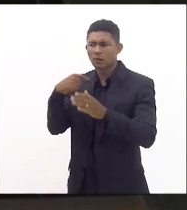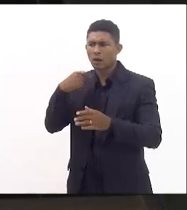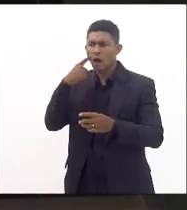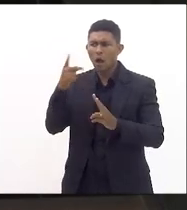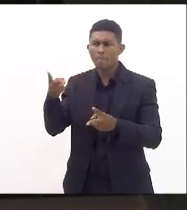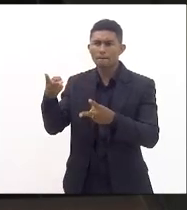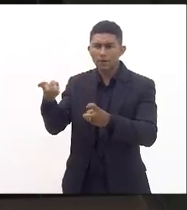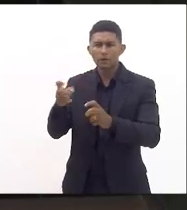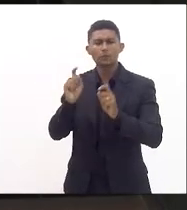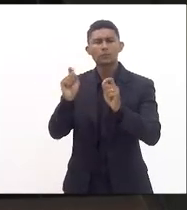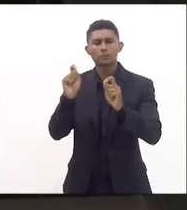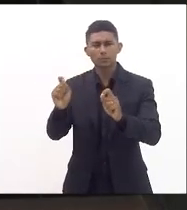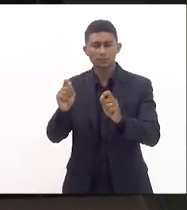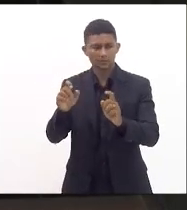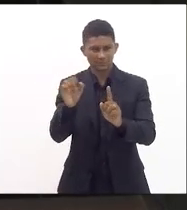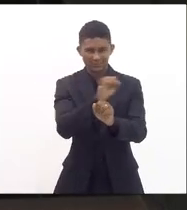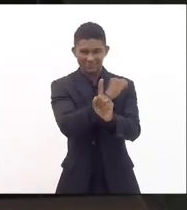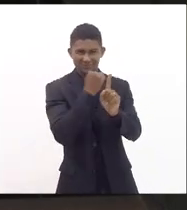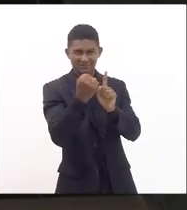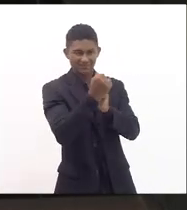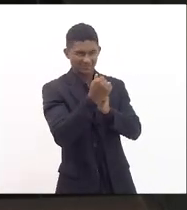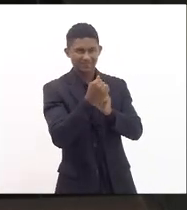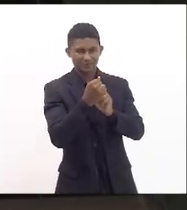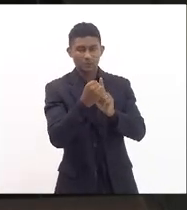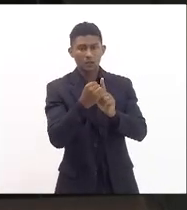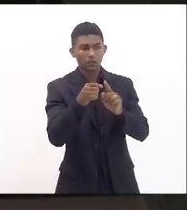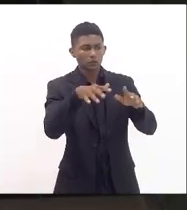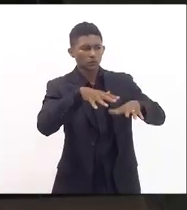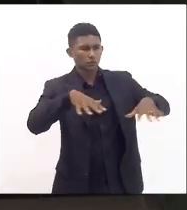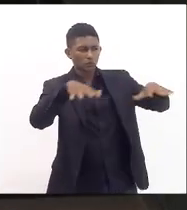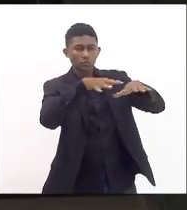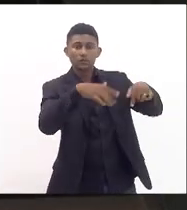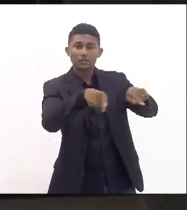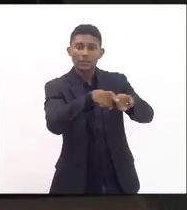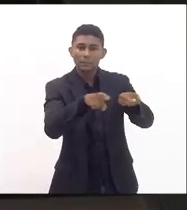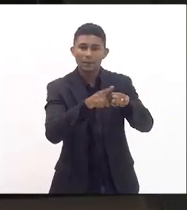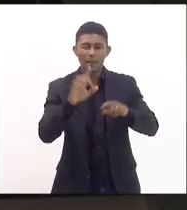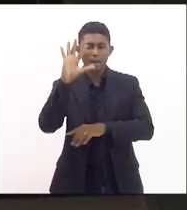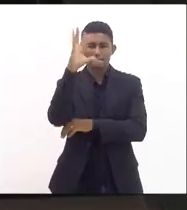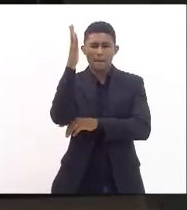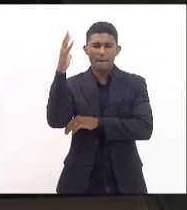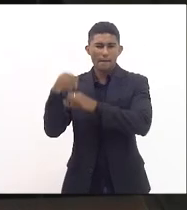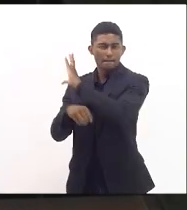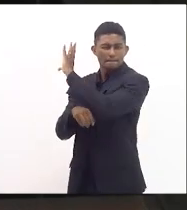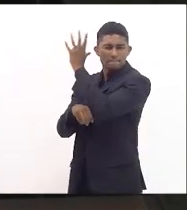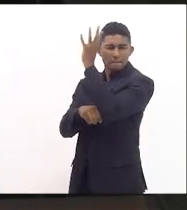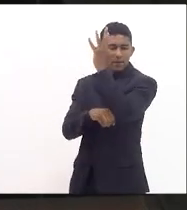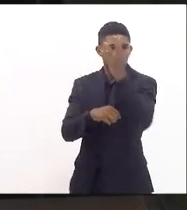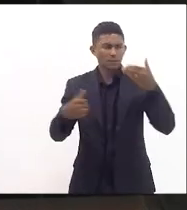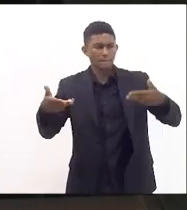a interação social e o meio ambiente. E essa convergência, via de regra,